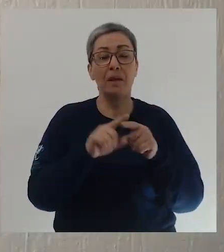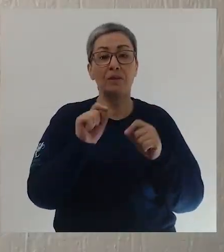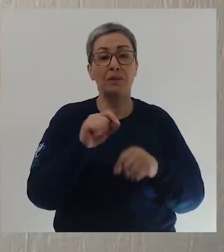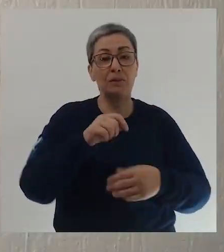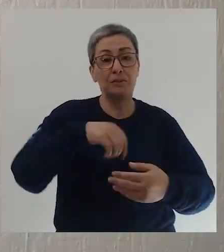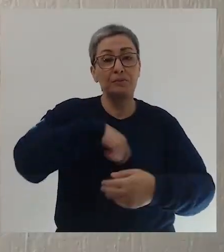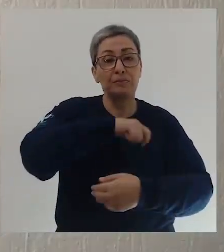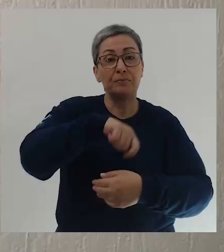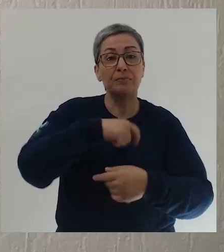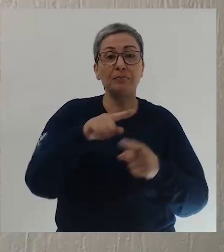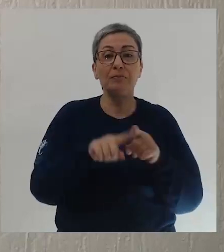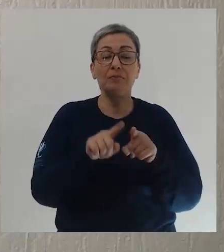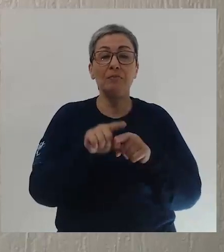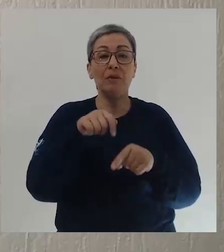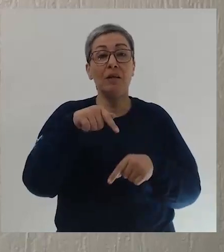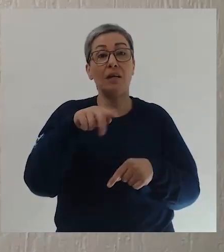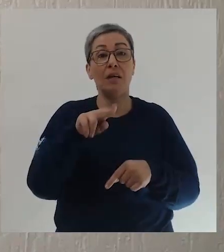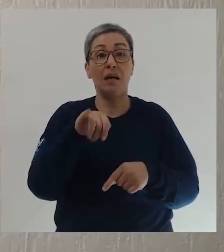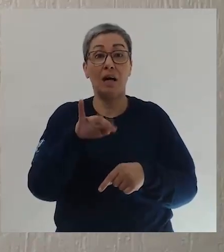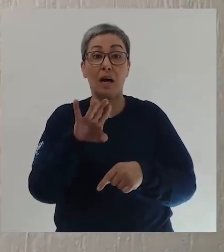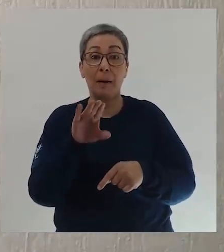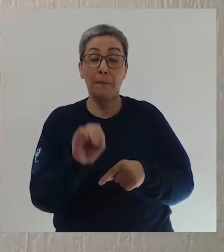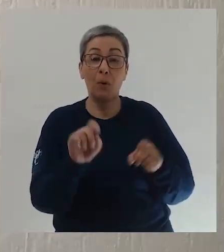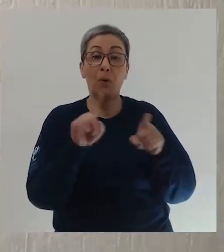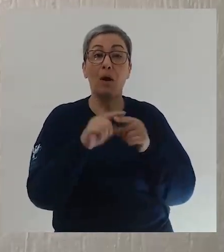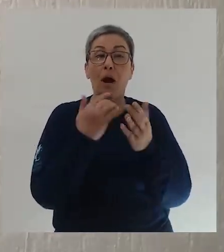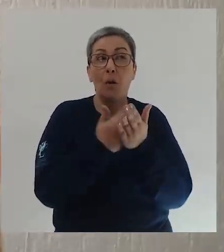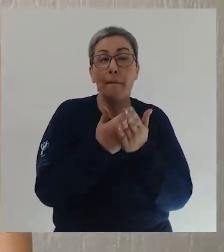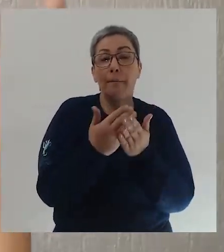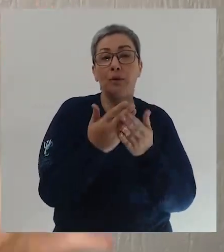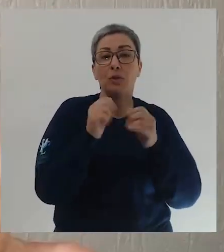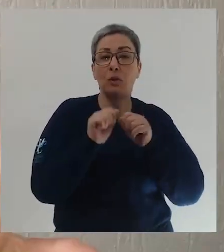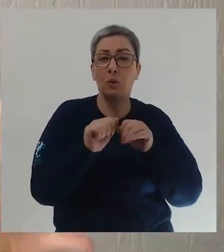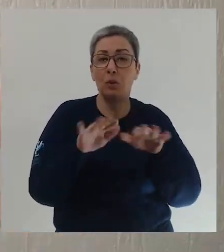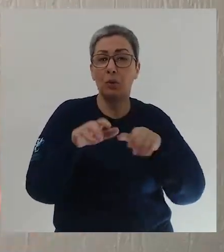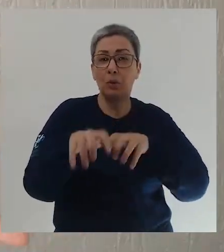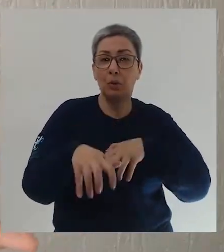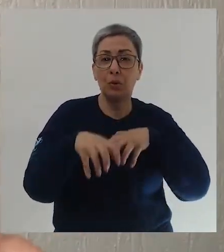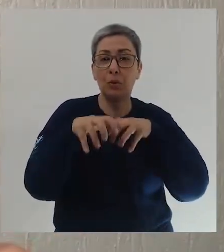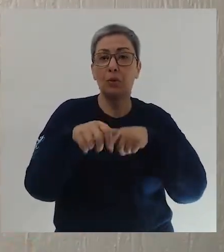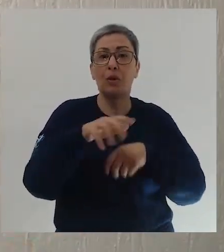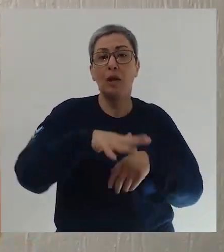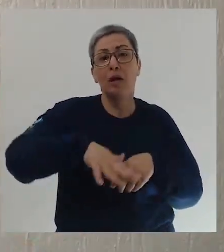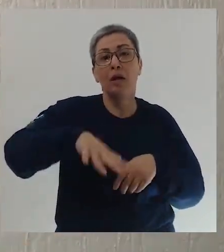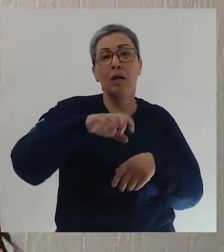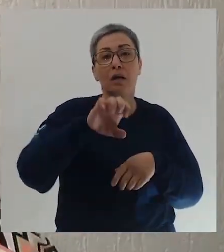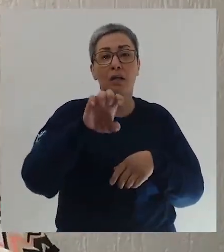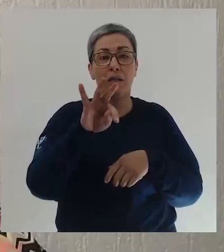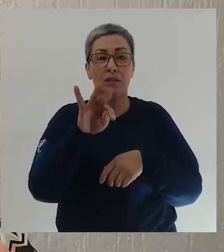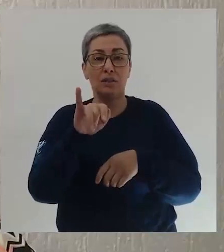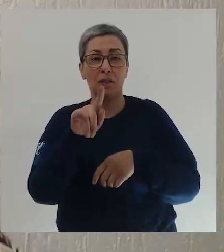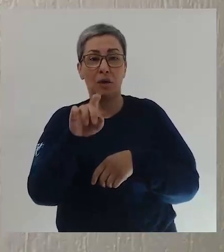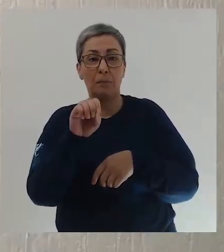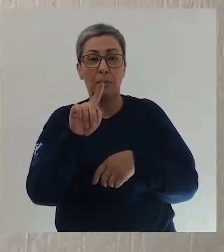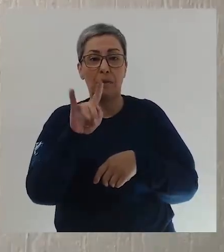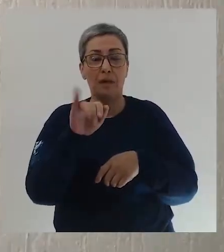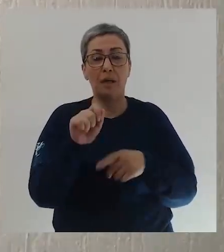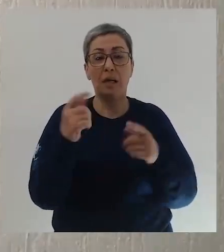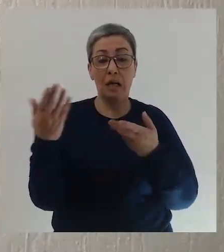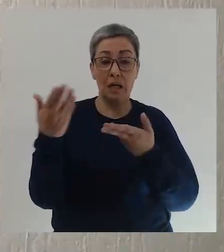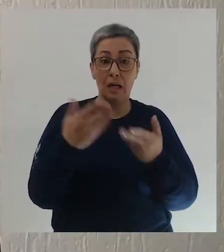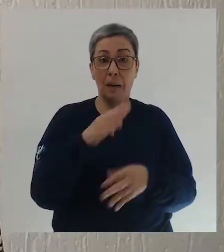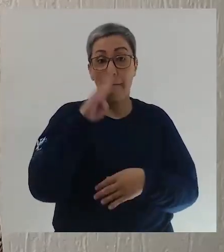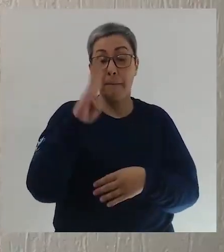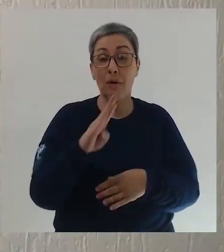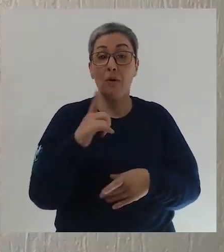gente faz na nossa culinária, né? Fruto do quiabeiro, acredita-se que ele começou a ser cultivado na região da Etiópia e que a